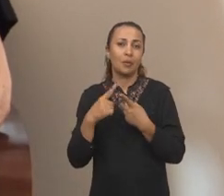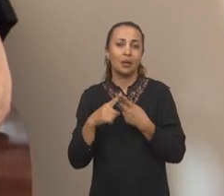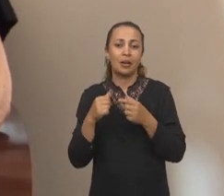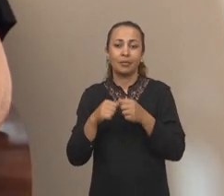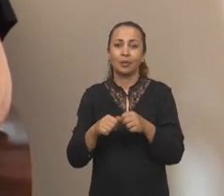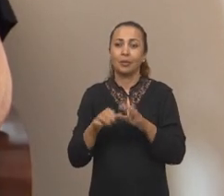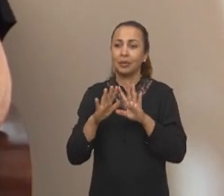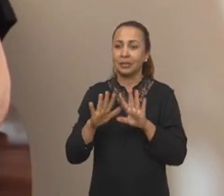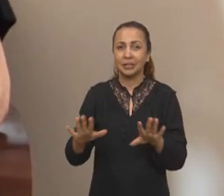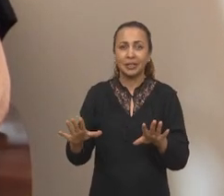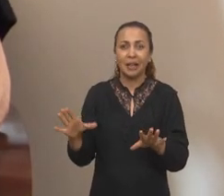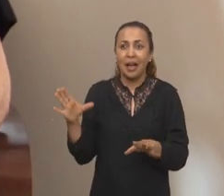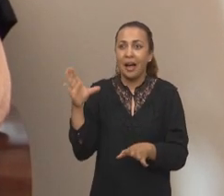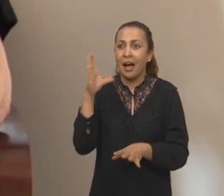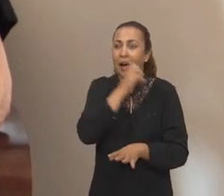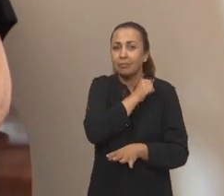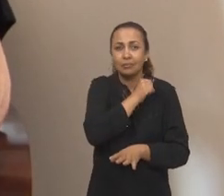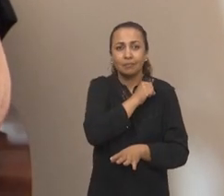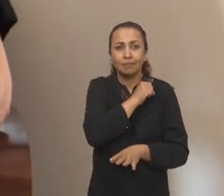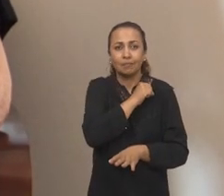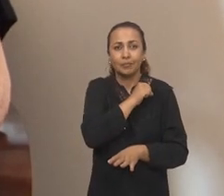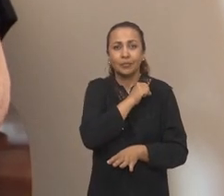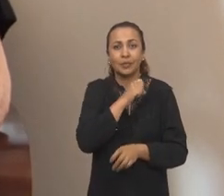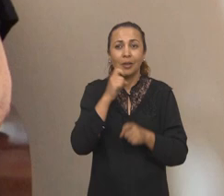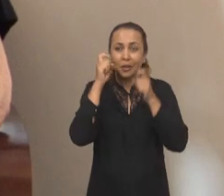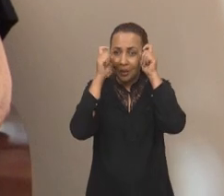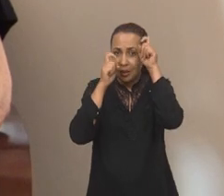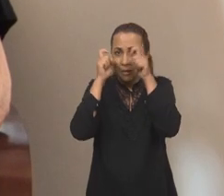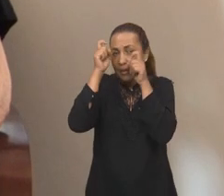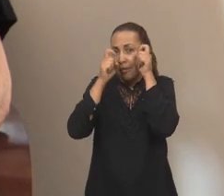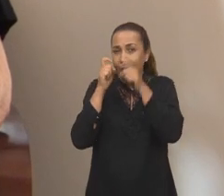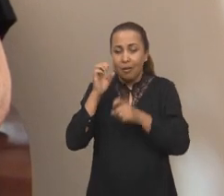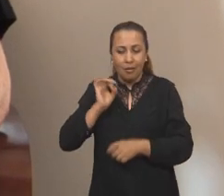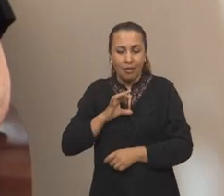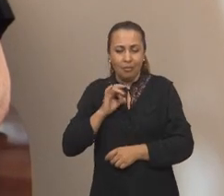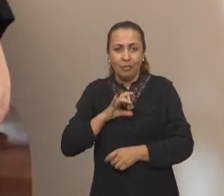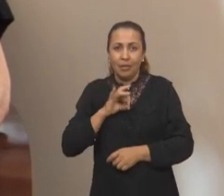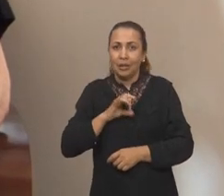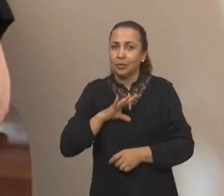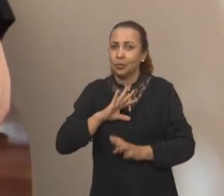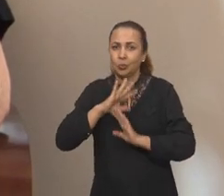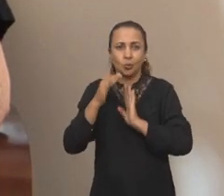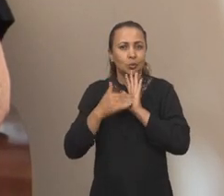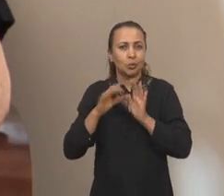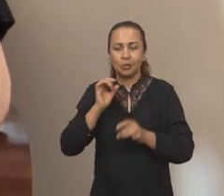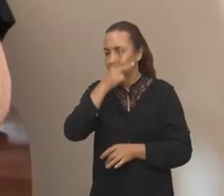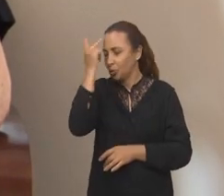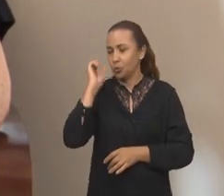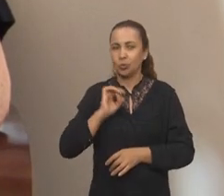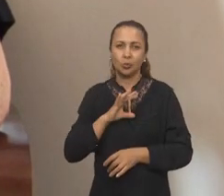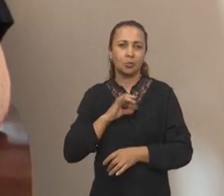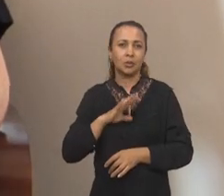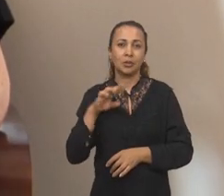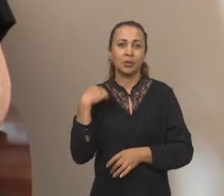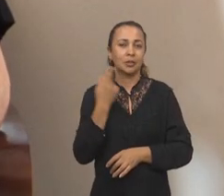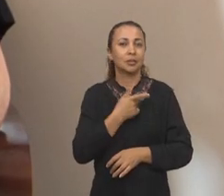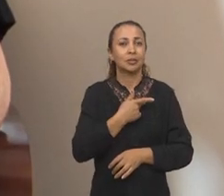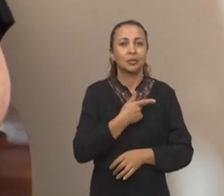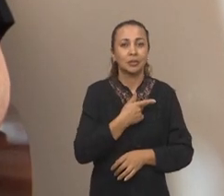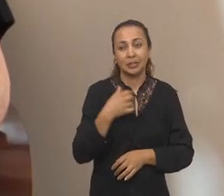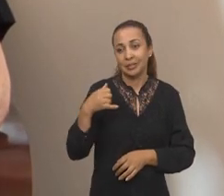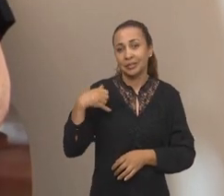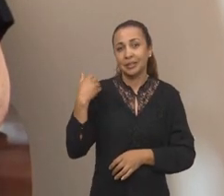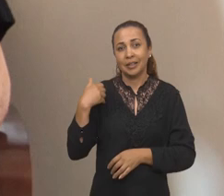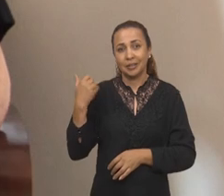muito assim acelerado e preocupante né e a gente com medo né ainda mais a gente